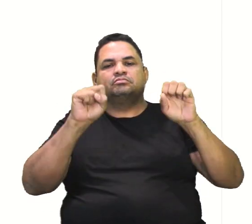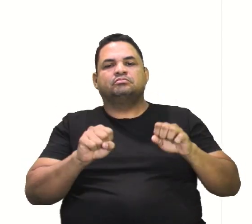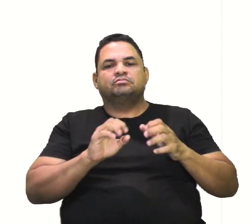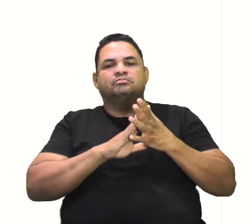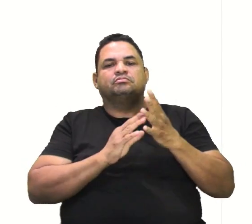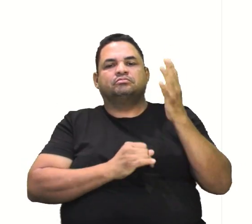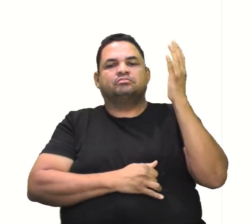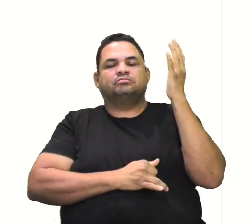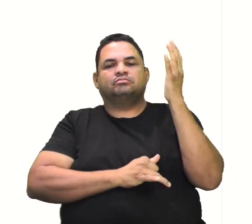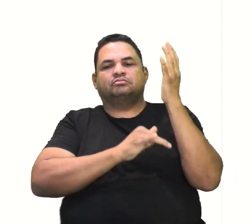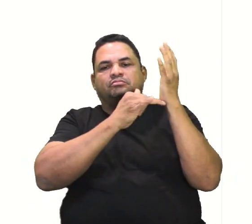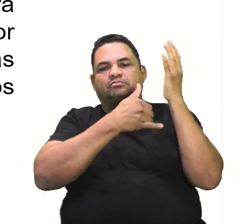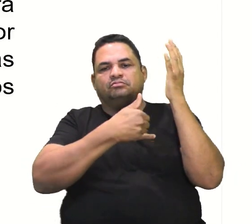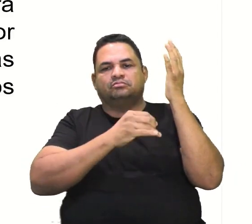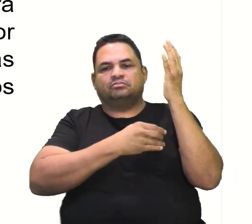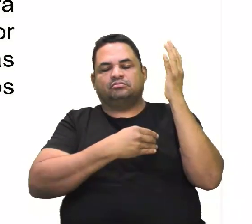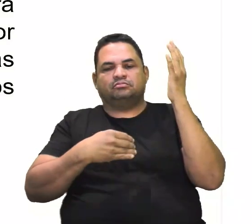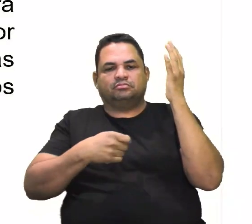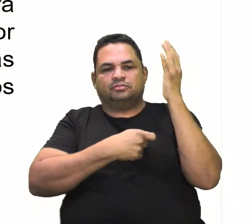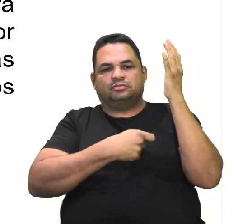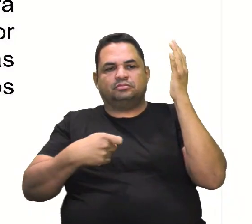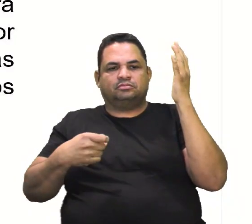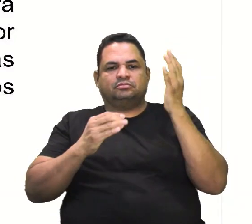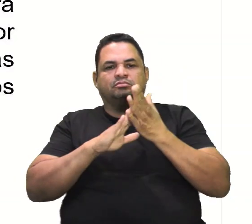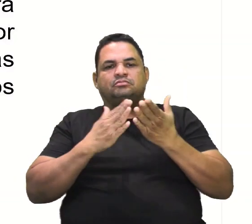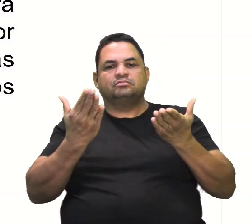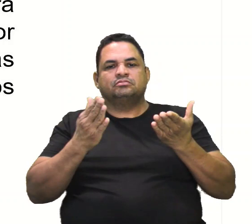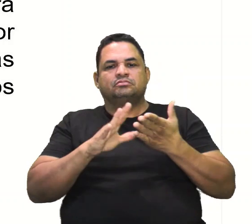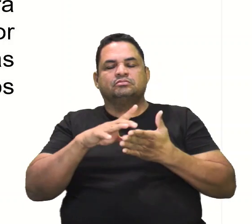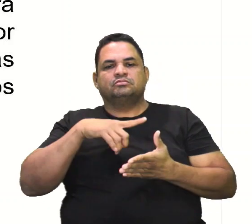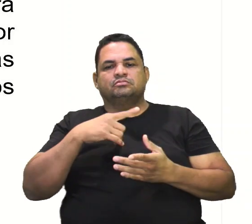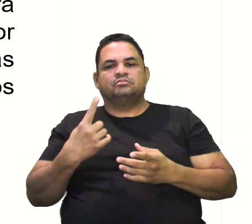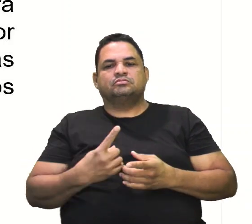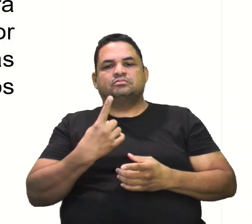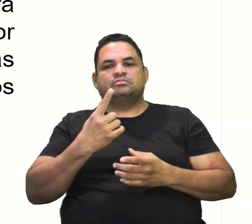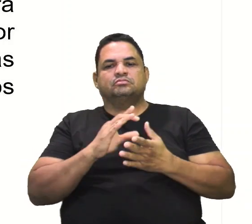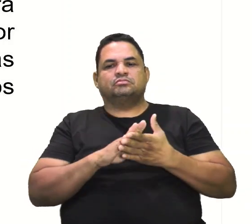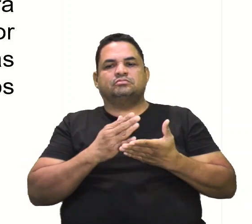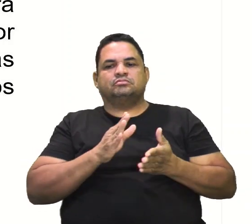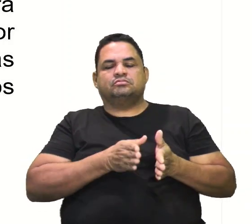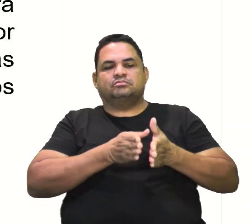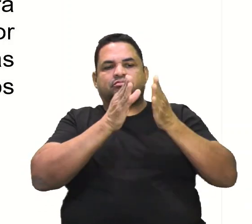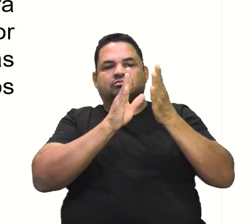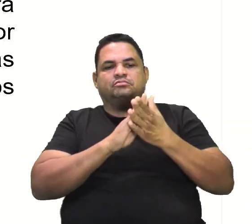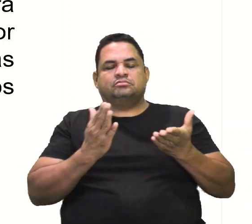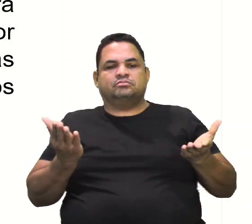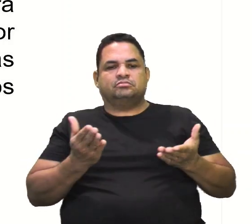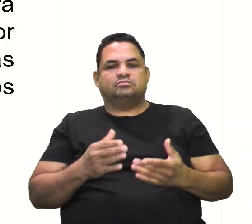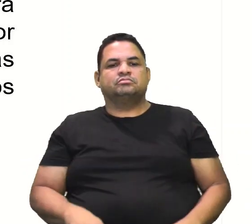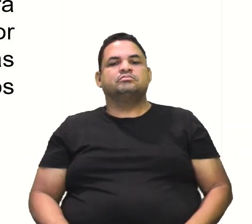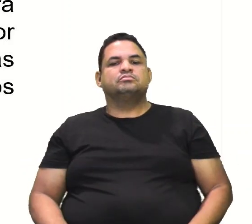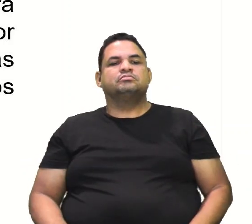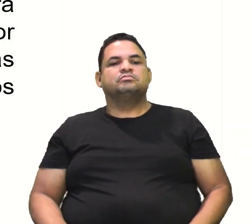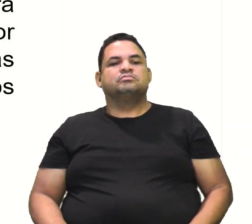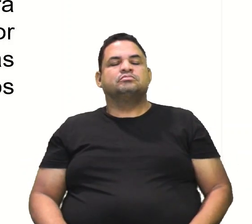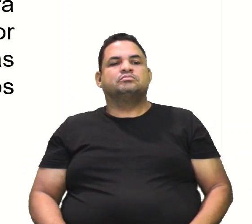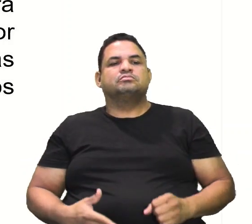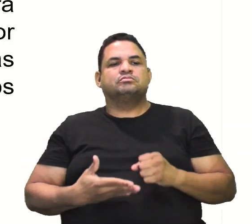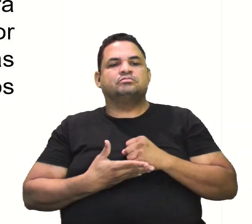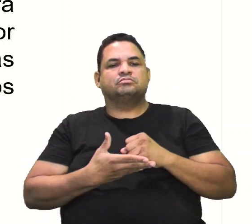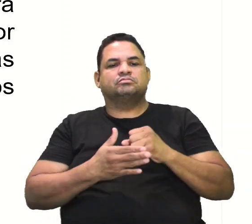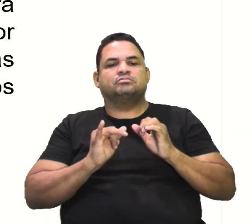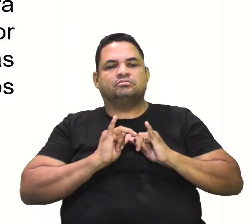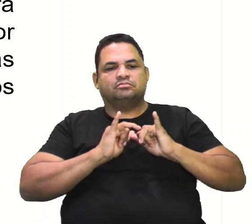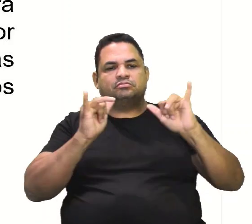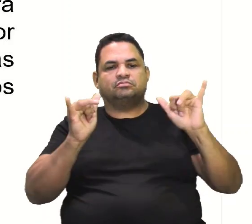coordenados conveniente e obter a altura dessas 4 pilastras menores. Então, agora já para a resolução, vamos ver. Com base